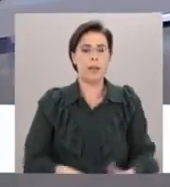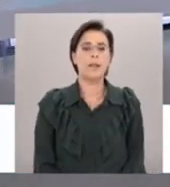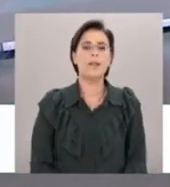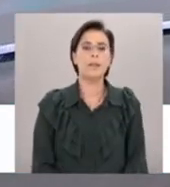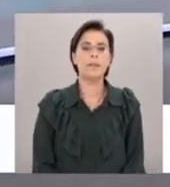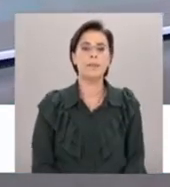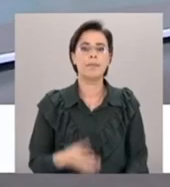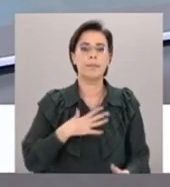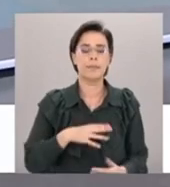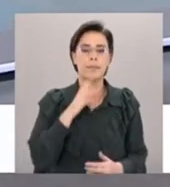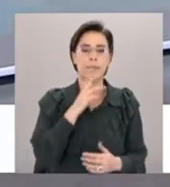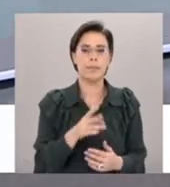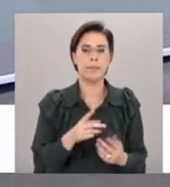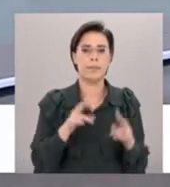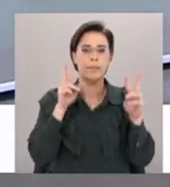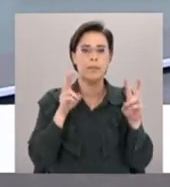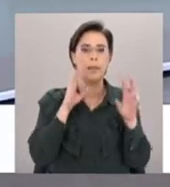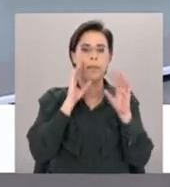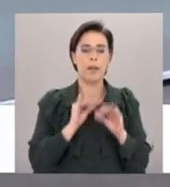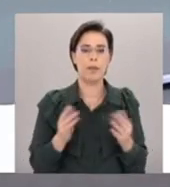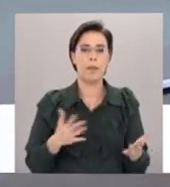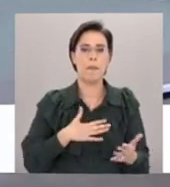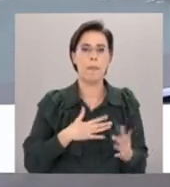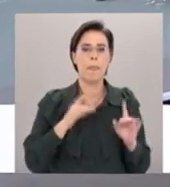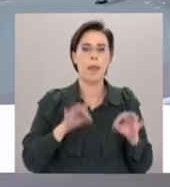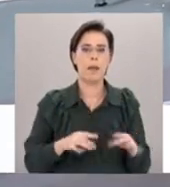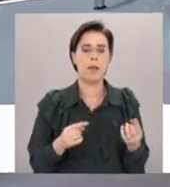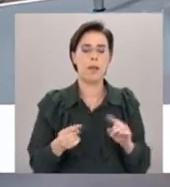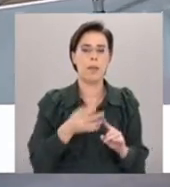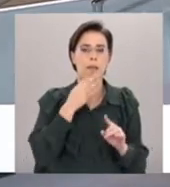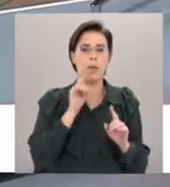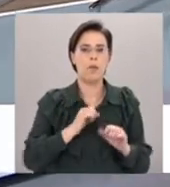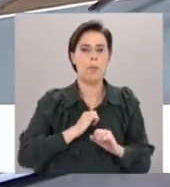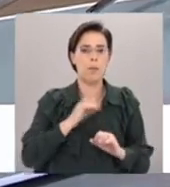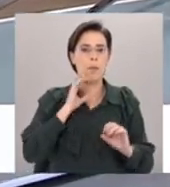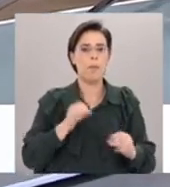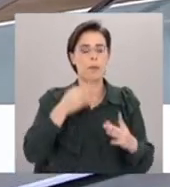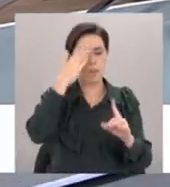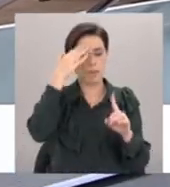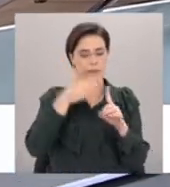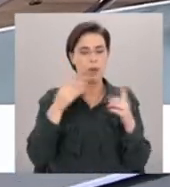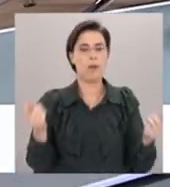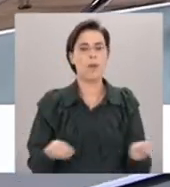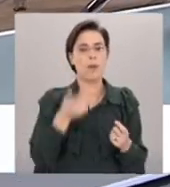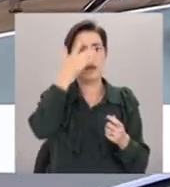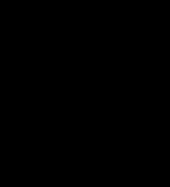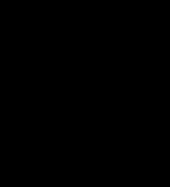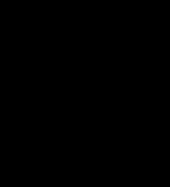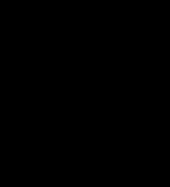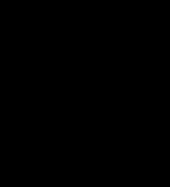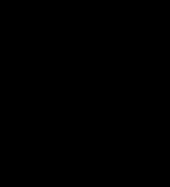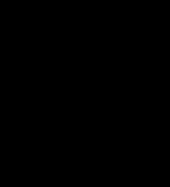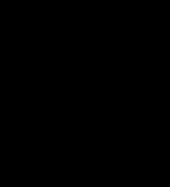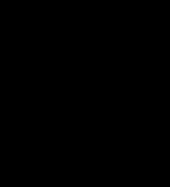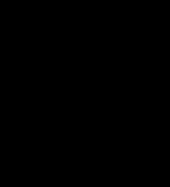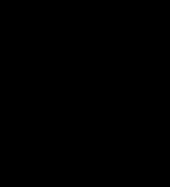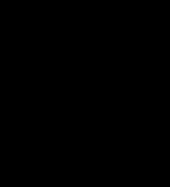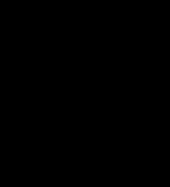Eu gostava muito de responder a este tema da educação, mas não quero deixar acabar o debate sem falar do meu principal foco nesta campanha, que é o crescimento económico.